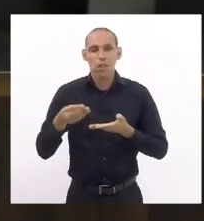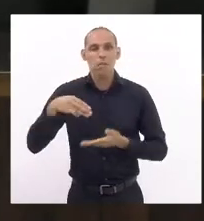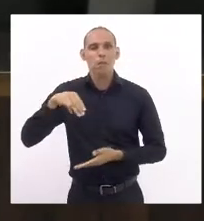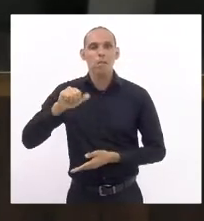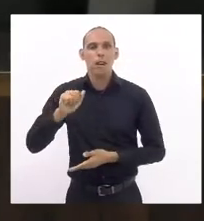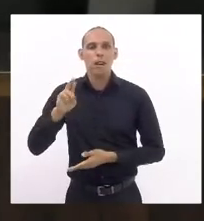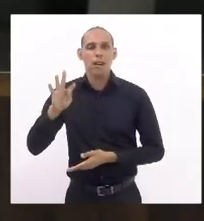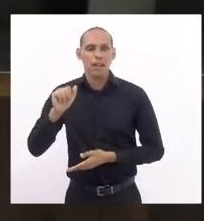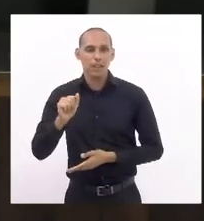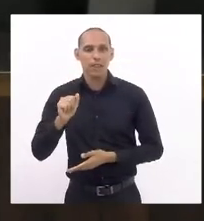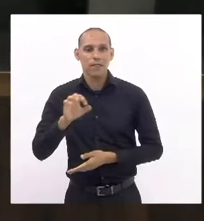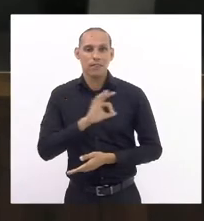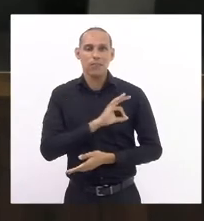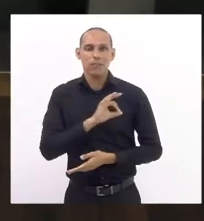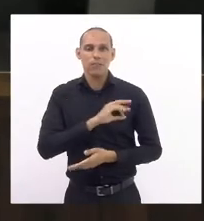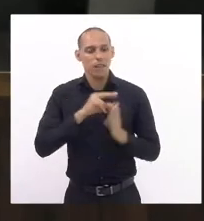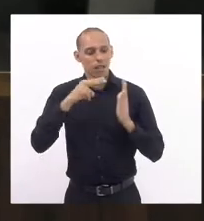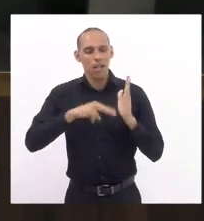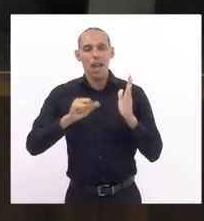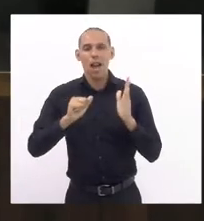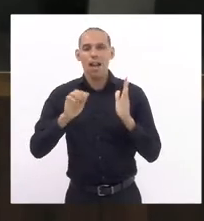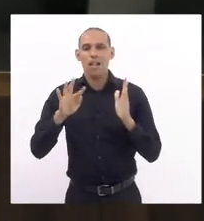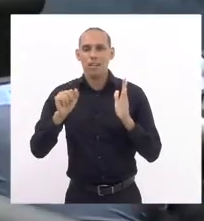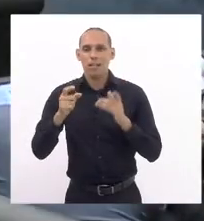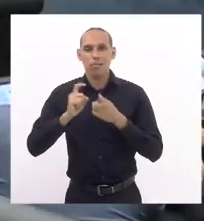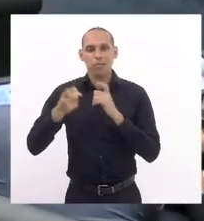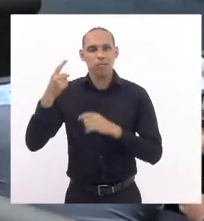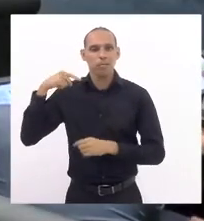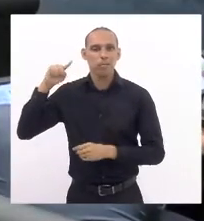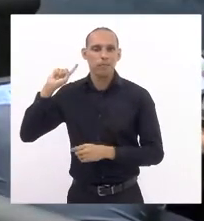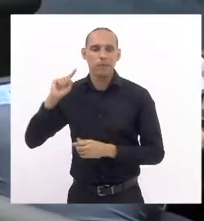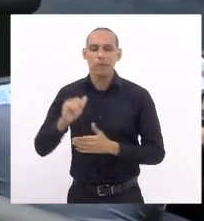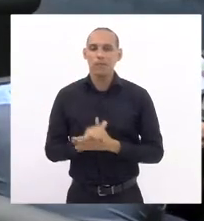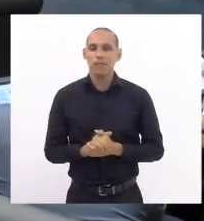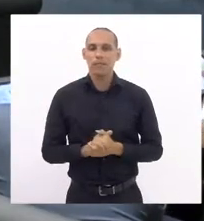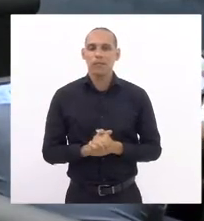Rocha a fazer a leitura da ata da sessão anterior.